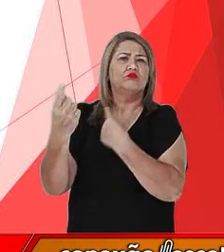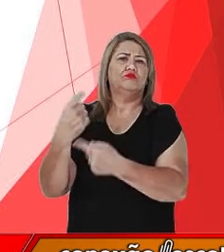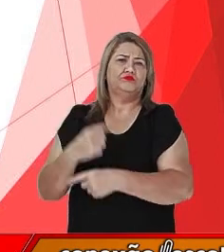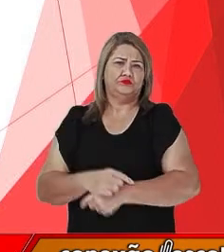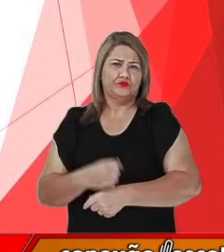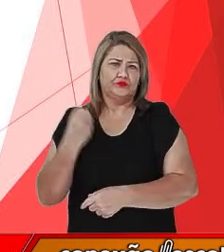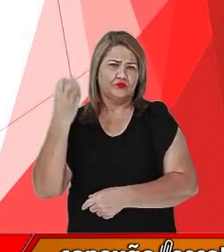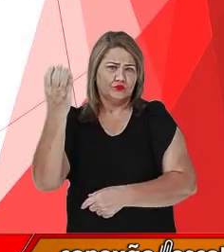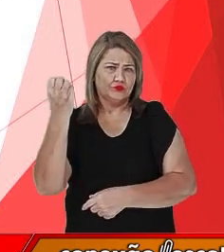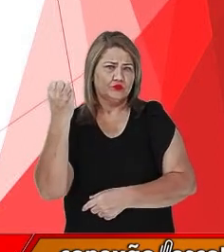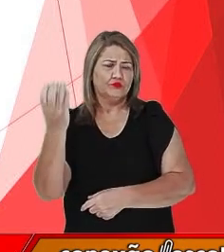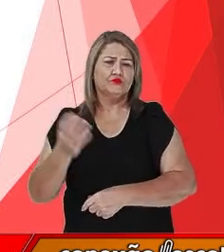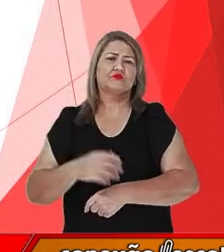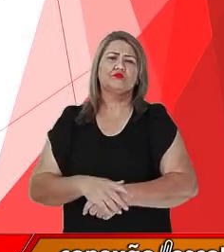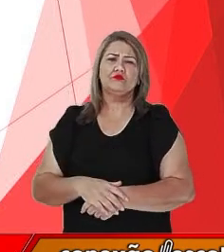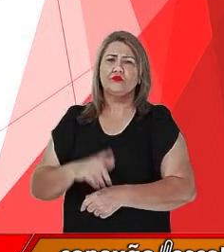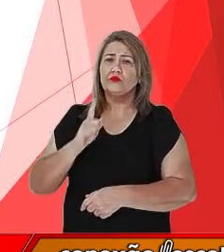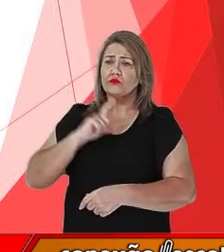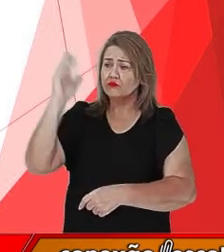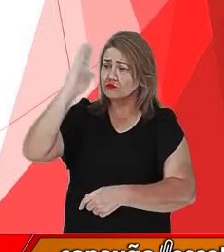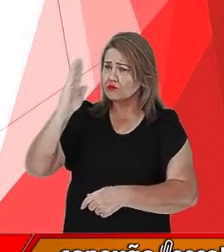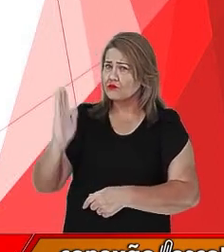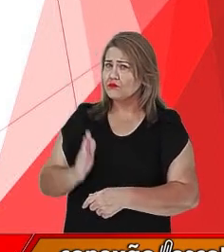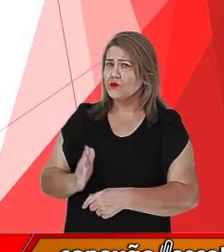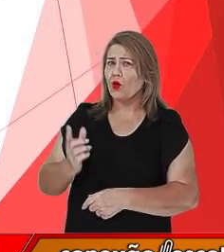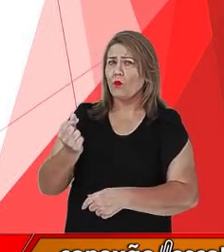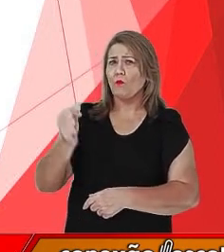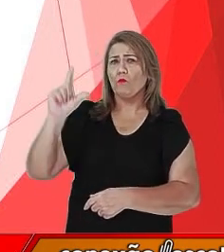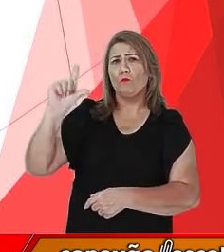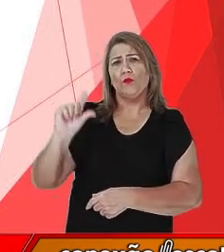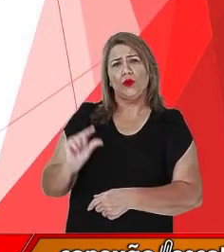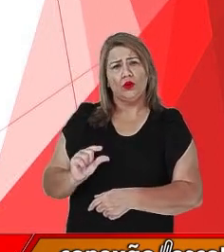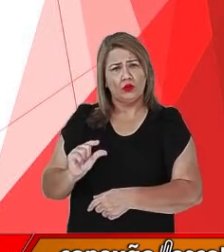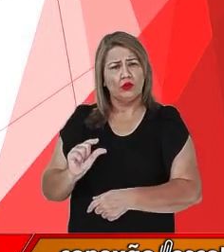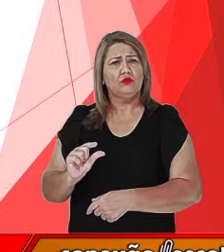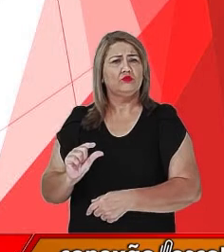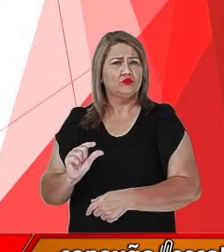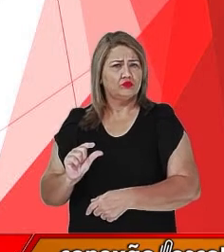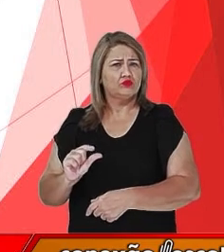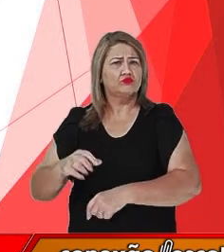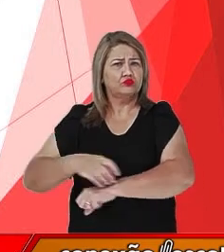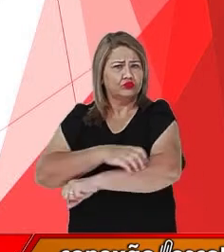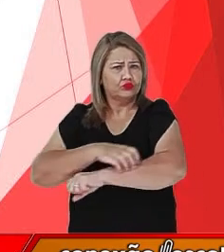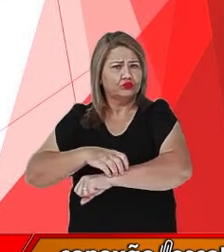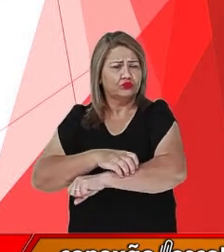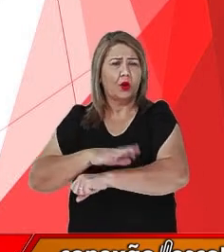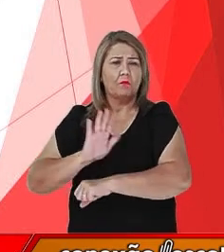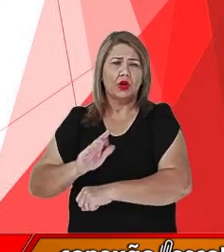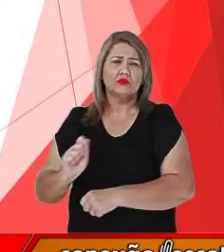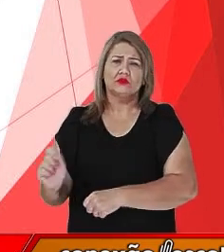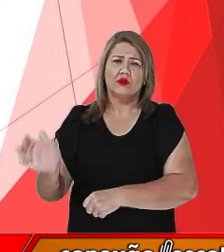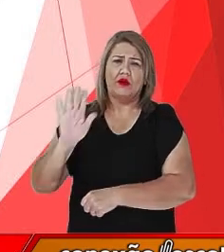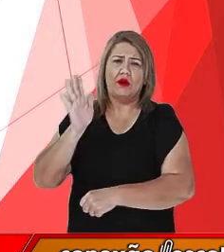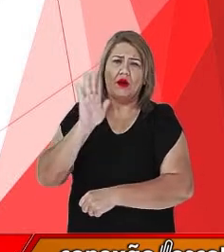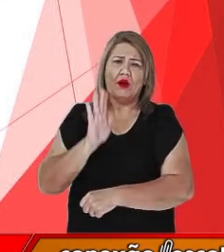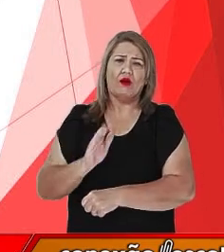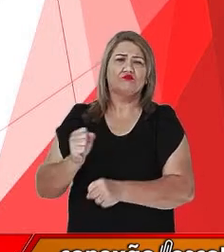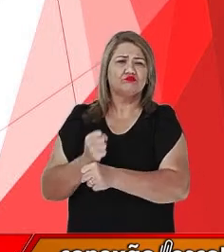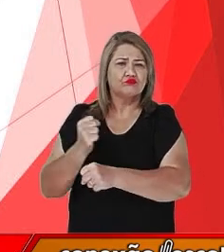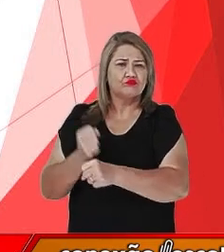Brasil, ele tem aí um baixo custo de implementação, no entanto, um alto custo de